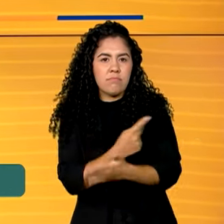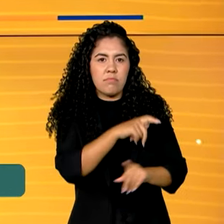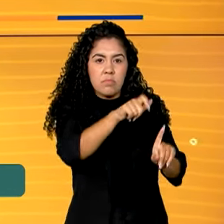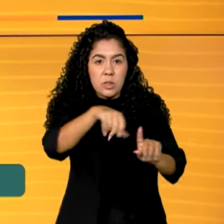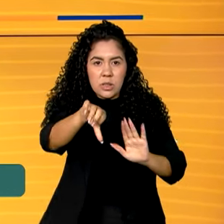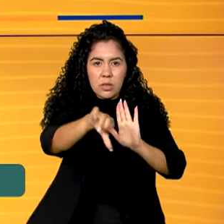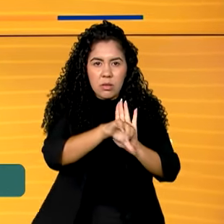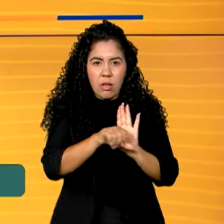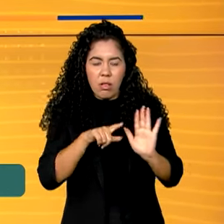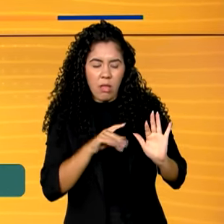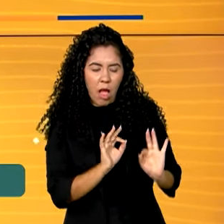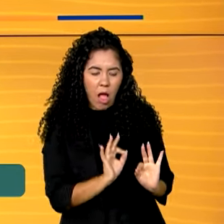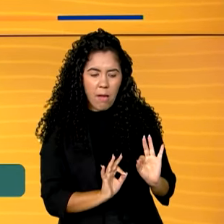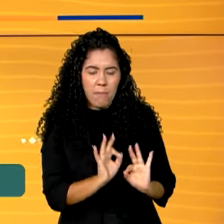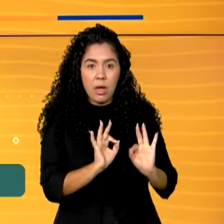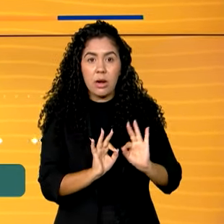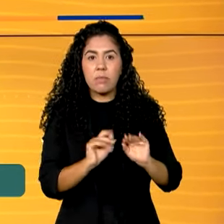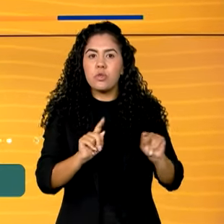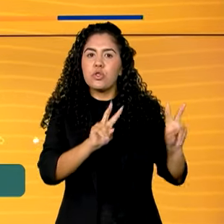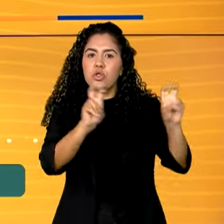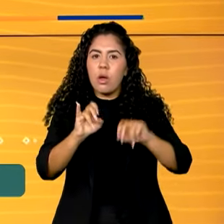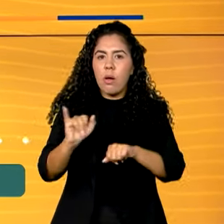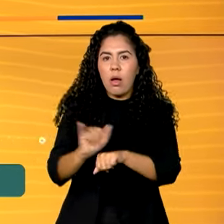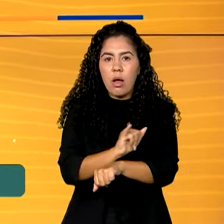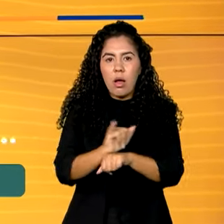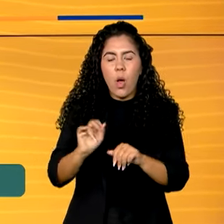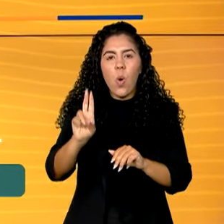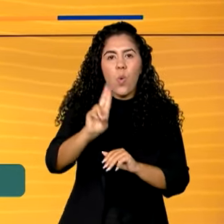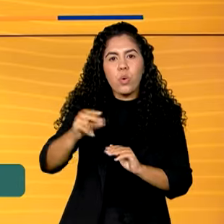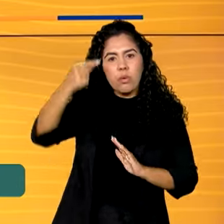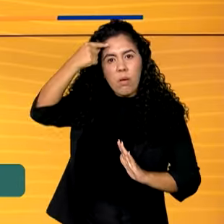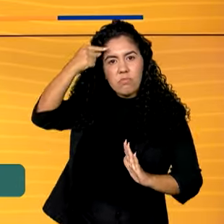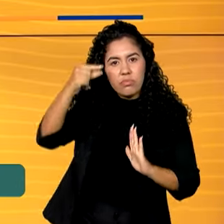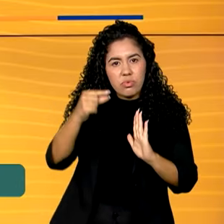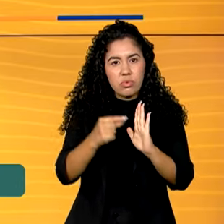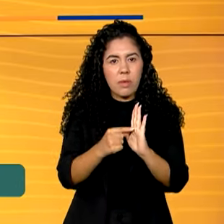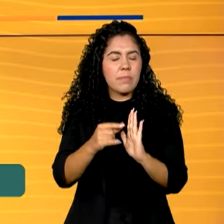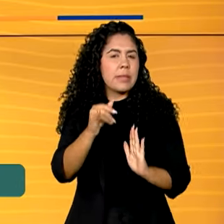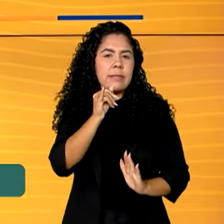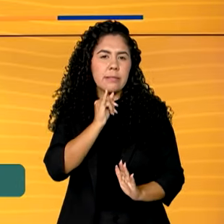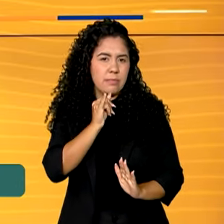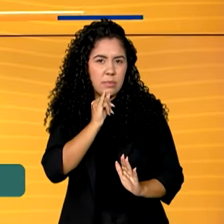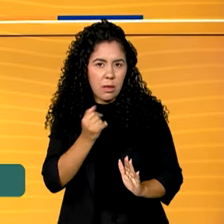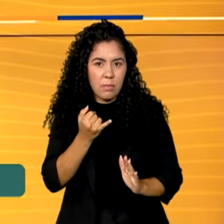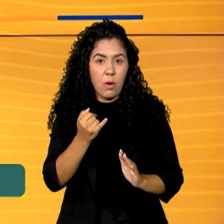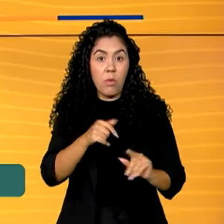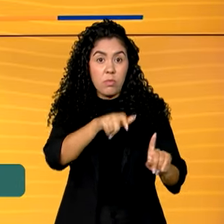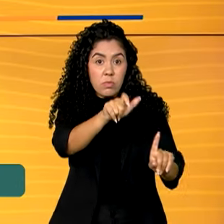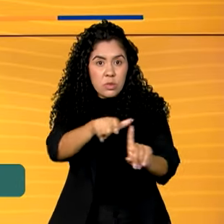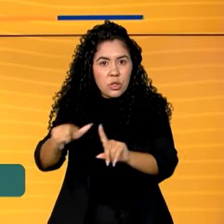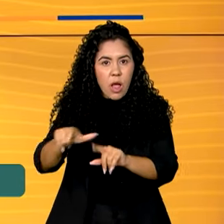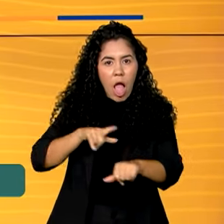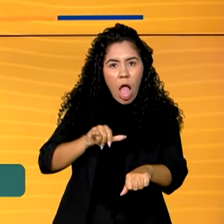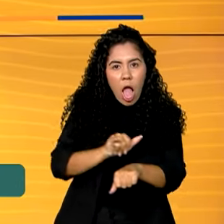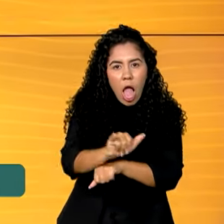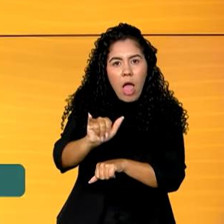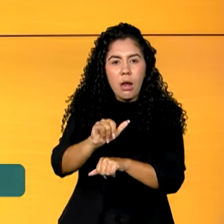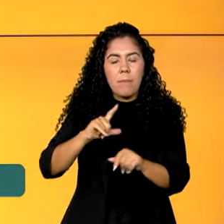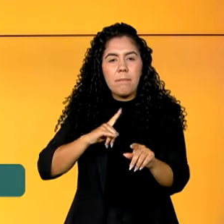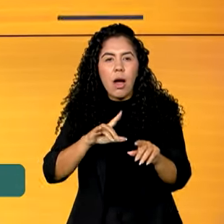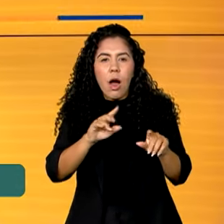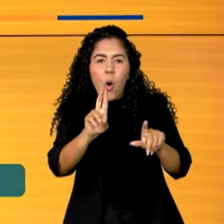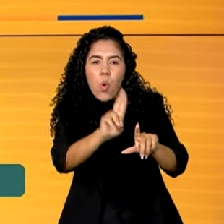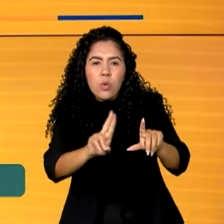elaborados as ferramentas que utilizam Inteligência Artificial permitem por exemplo que golpistas manipulem fotos ou